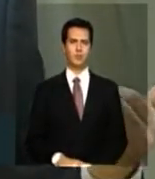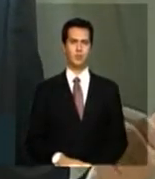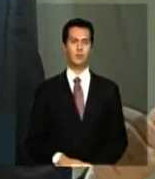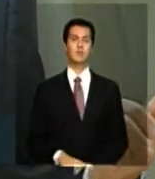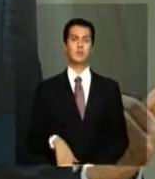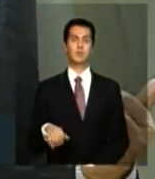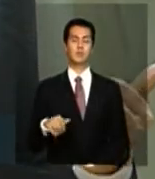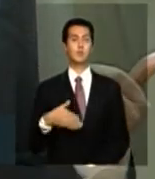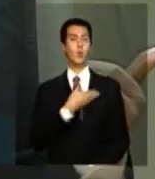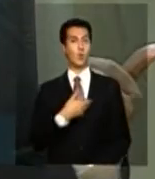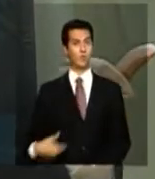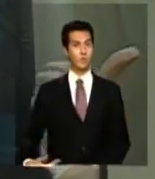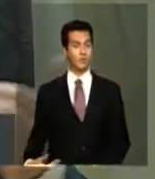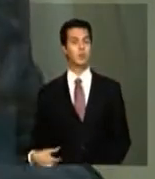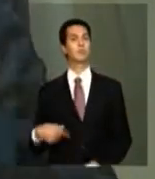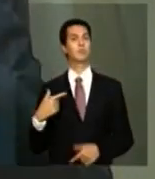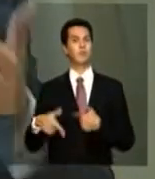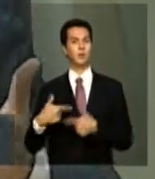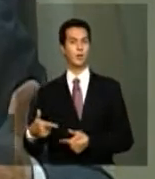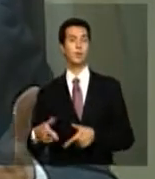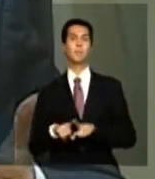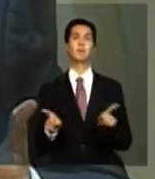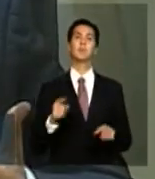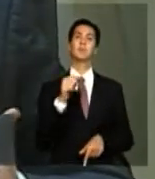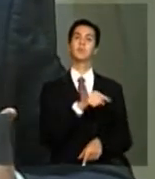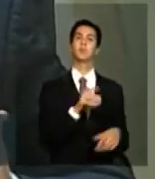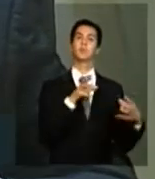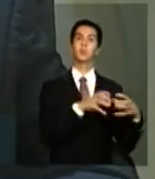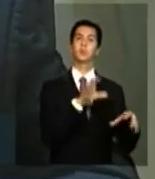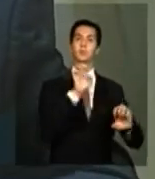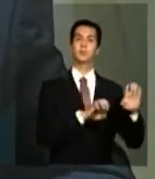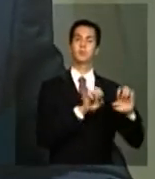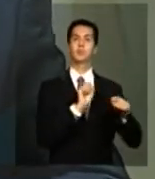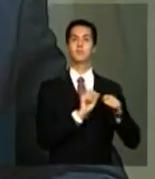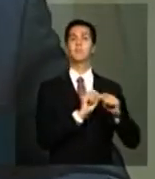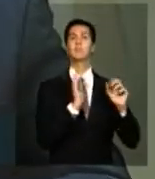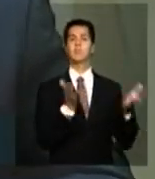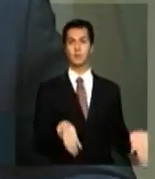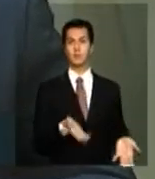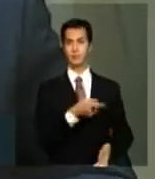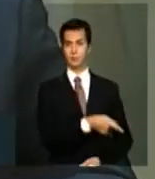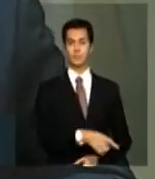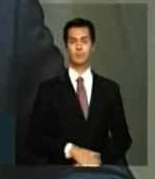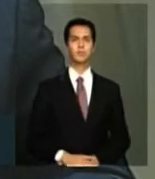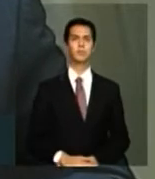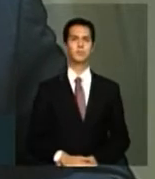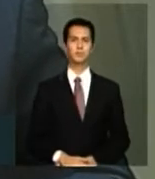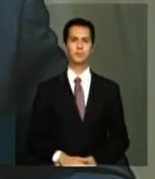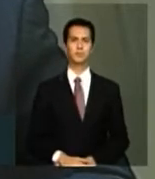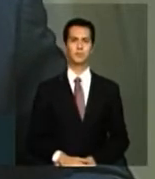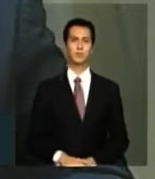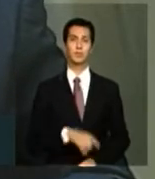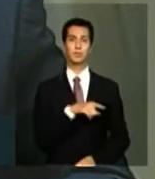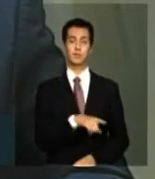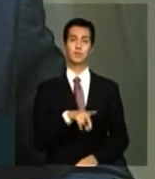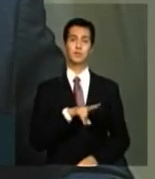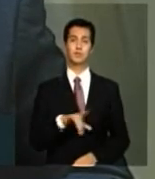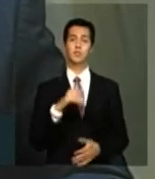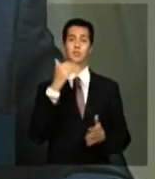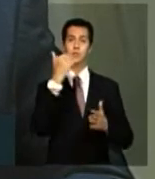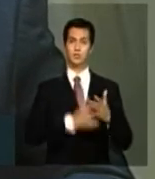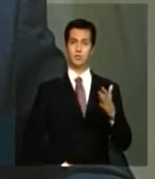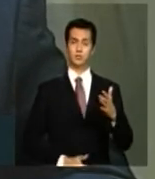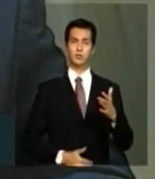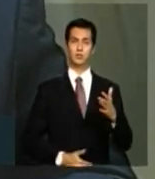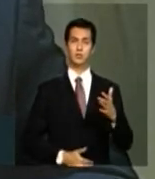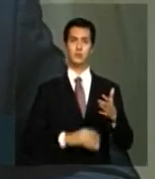parte do governo agora a parte do setor privado o que o setor privado vai fazer desconto sobre as